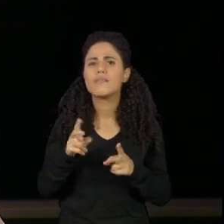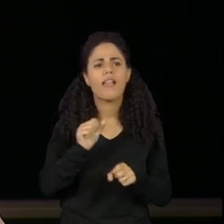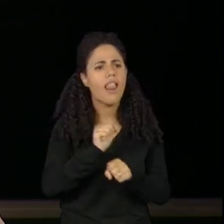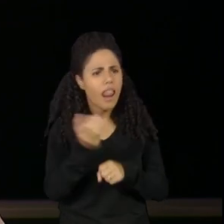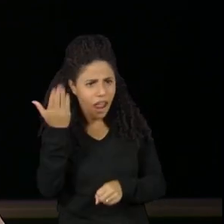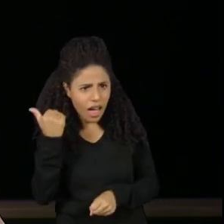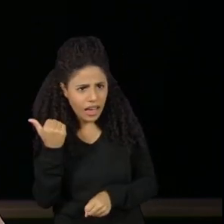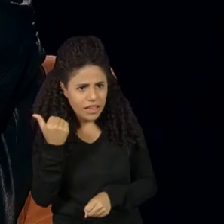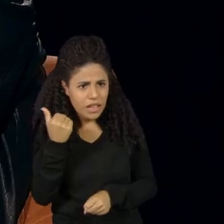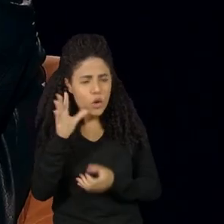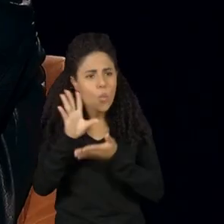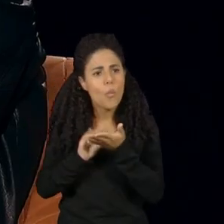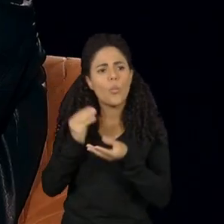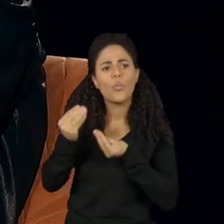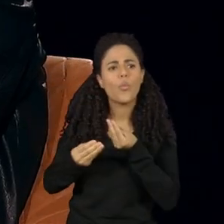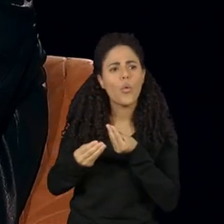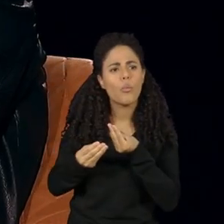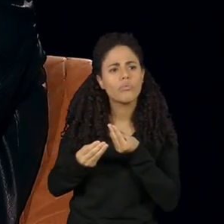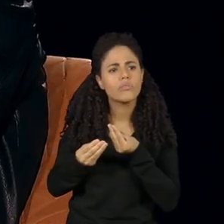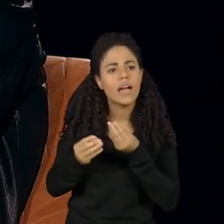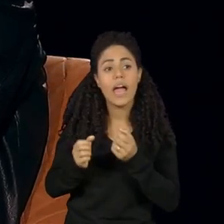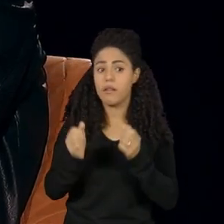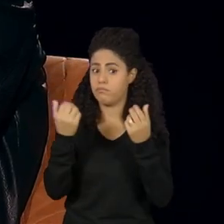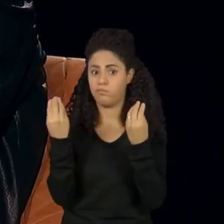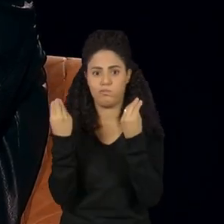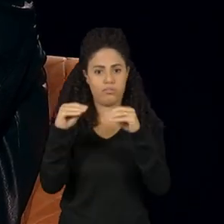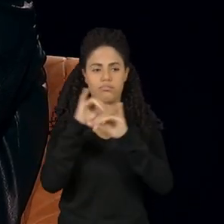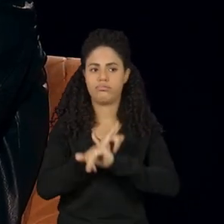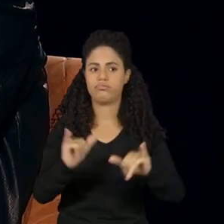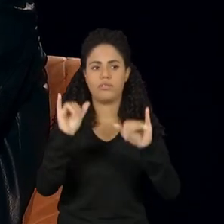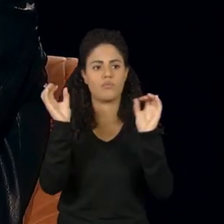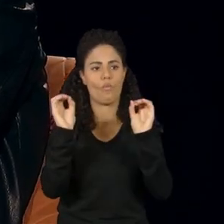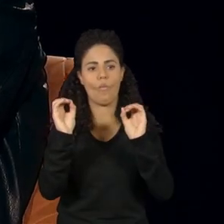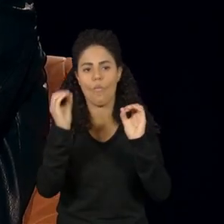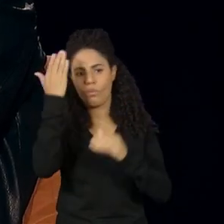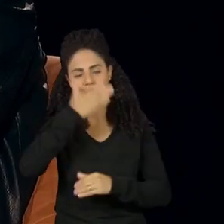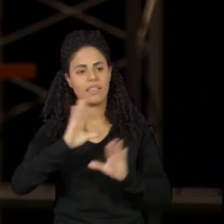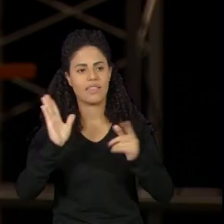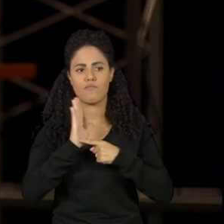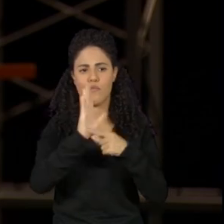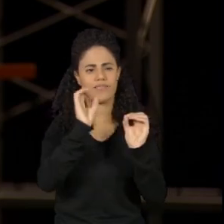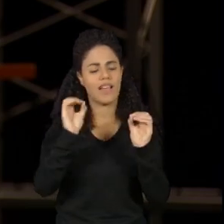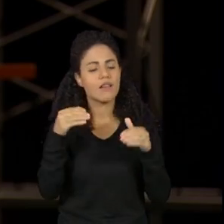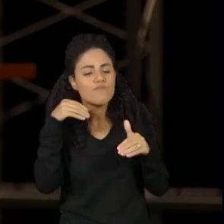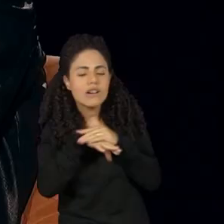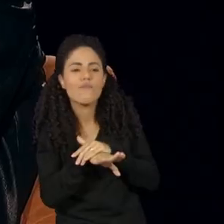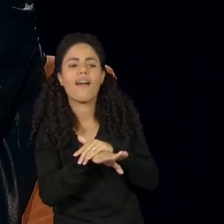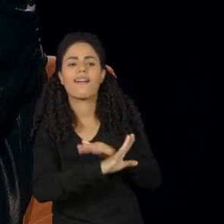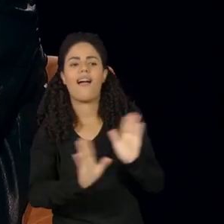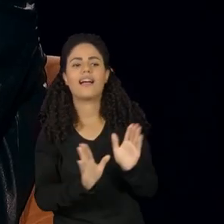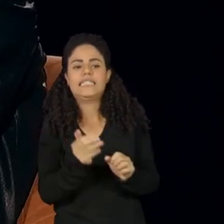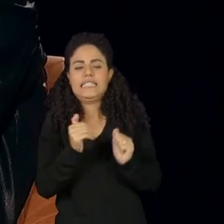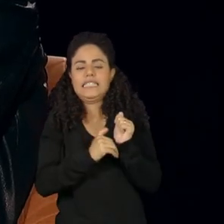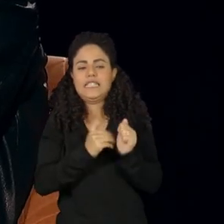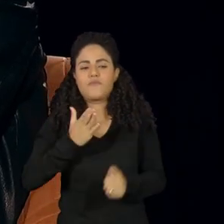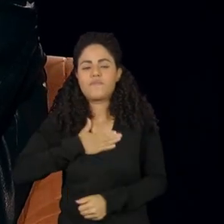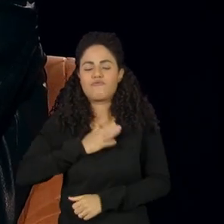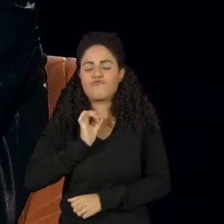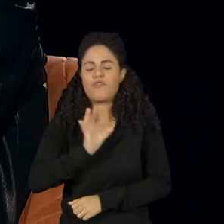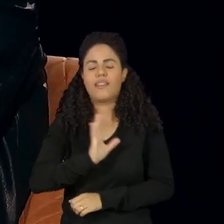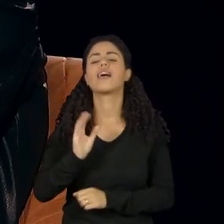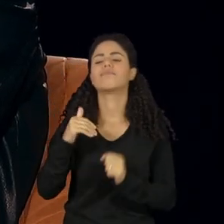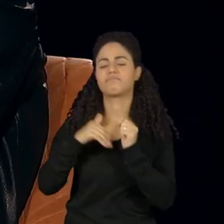época? Eu tenho, mas não publiquei, não mostro para ninguém. Não mostro. Muito ruim, né? Está guardado as sete chaves.